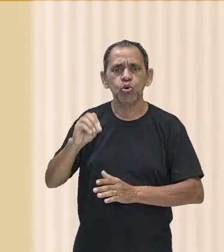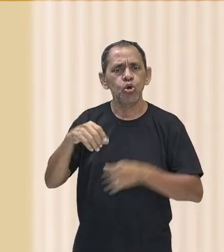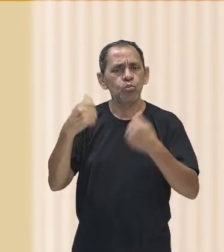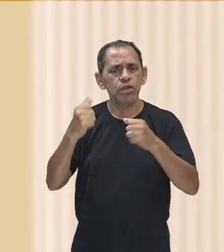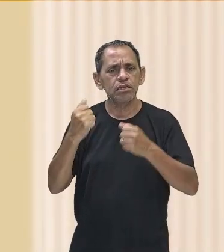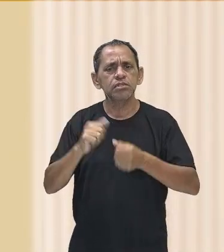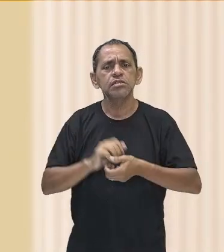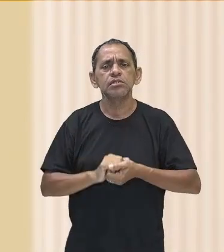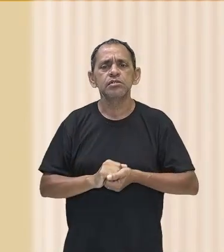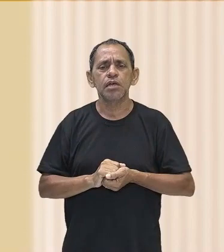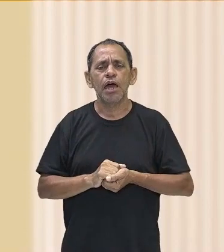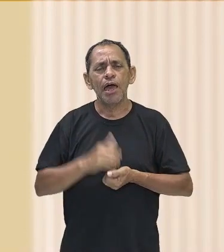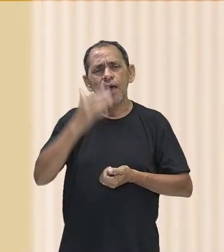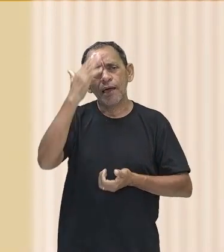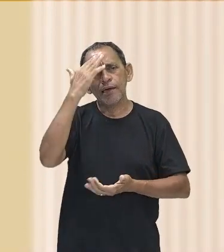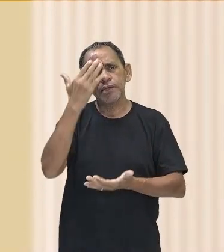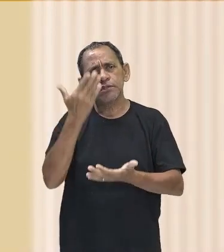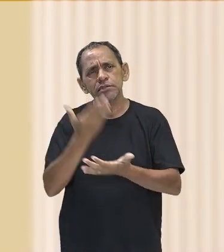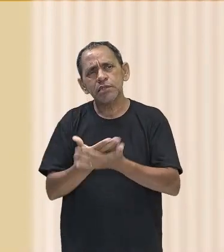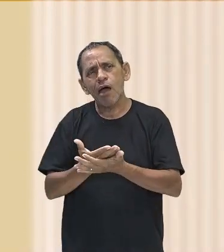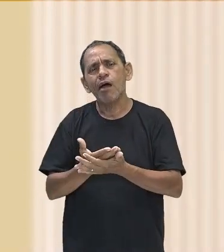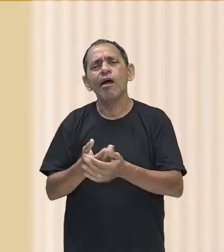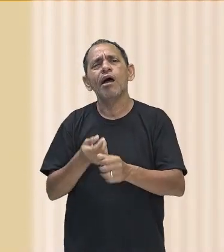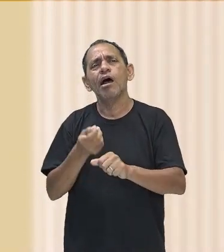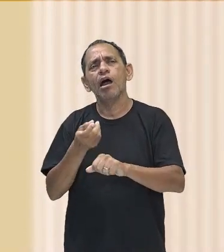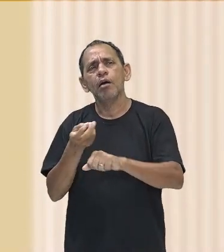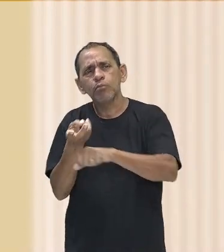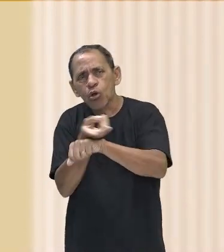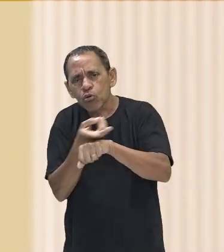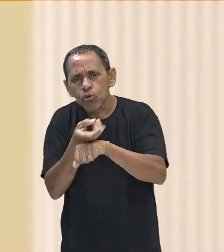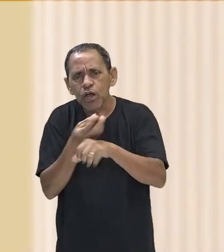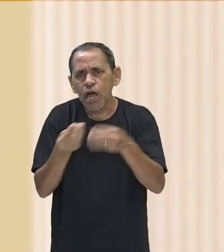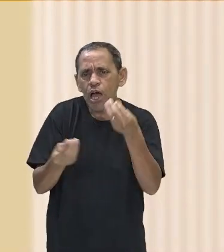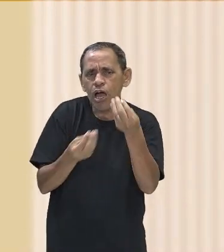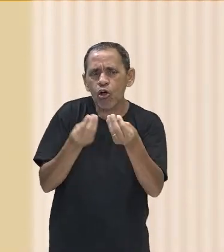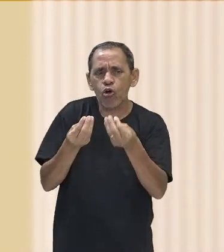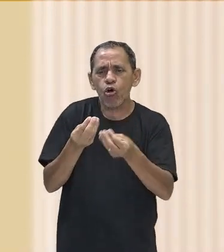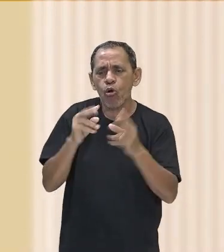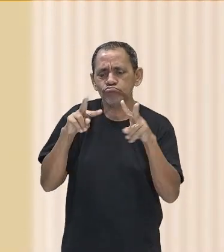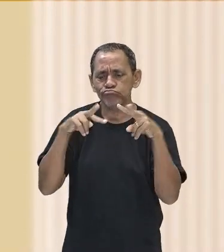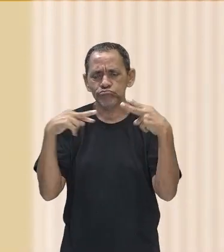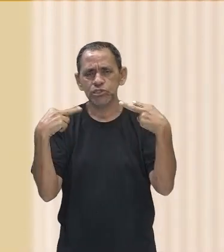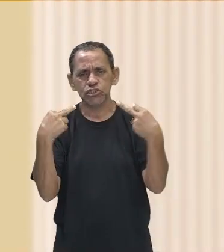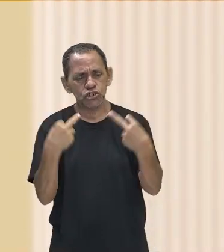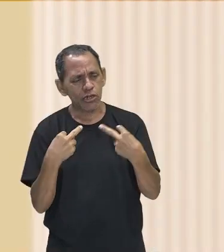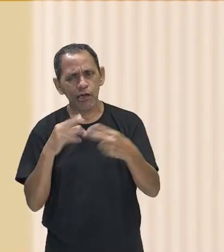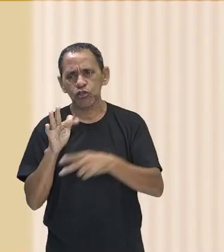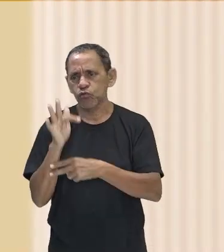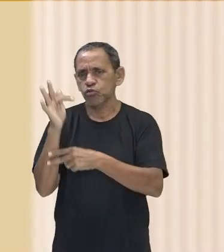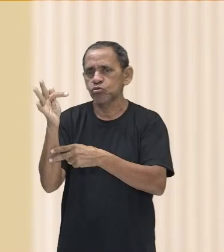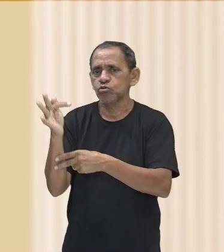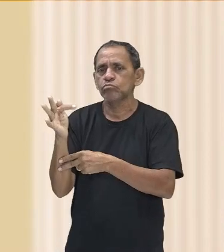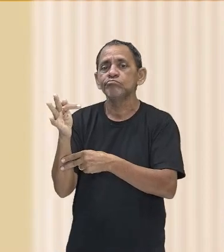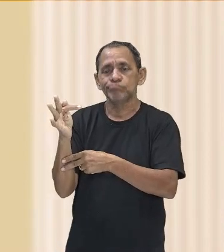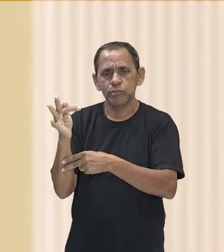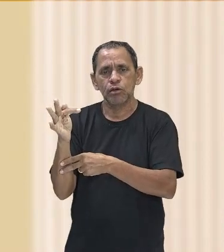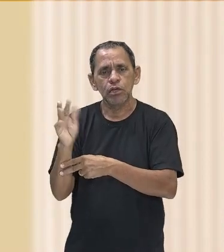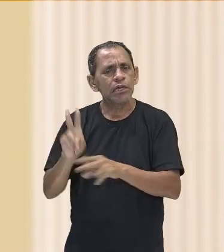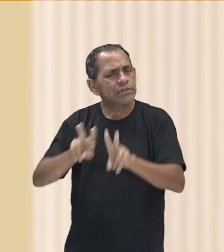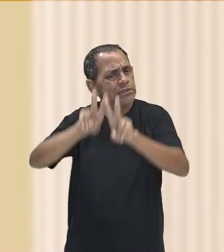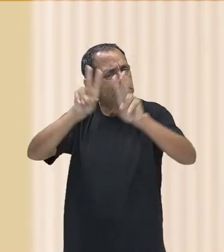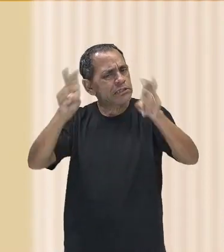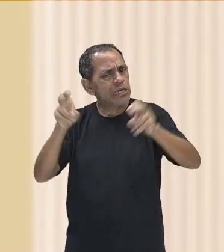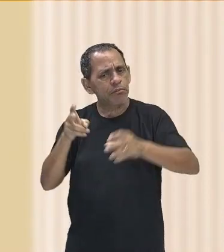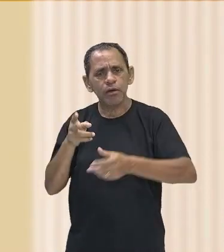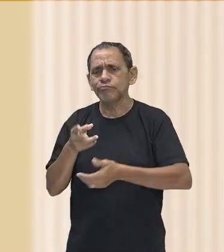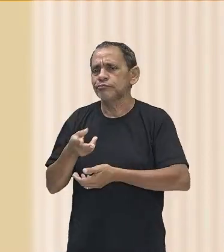ou achar o propósito de vida. Realmente é difícil, gente. Isso aí é assunto para a vida toda, né? Para uma conversa da